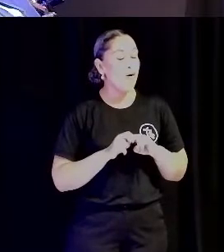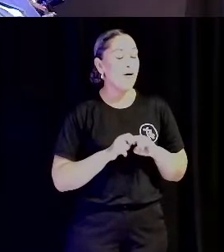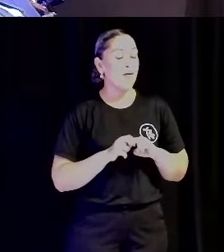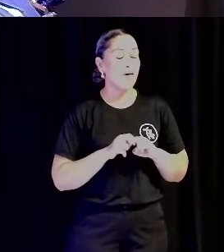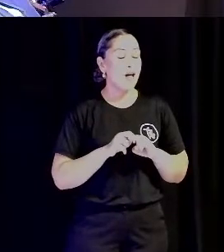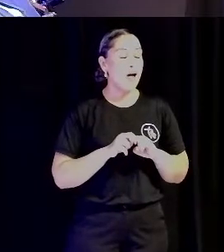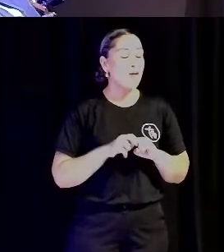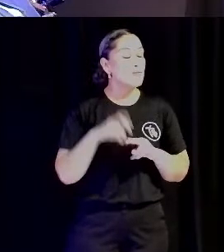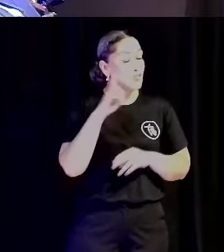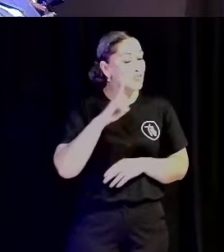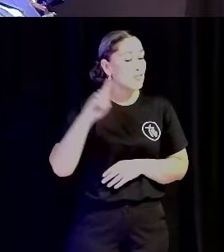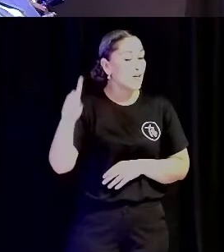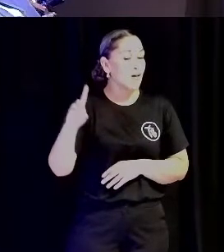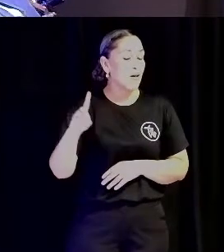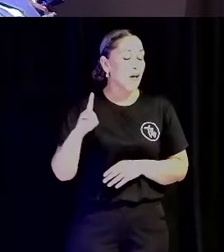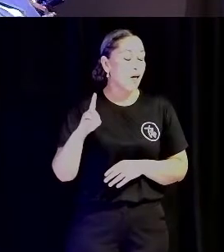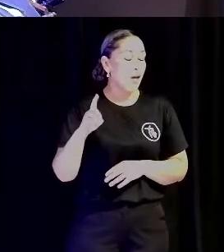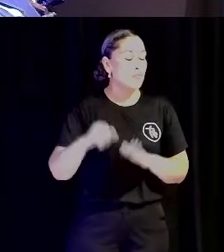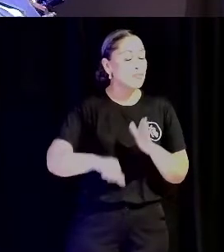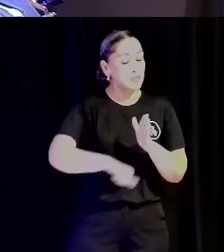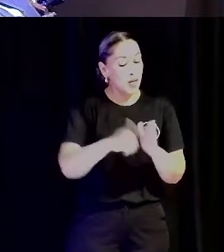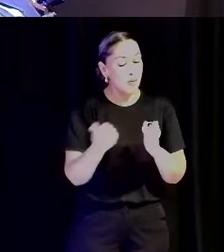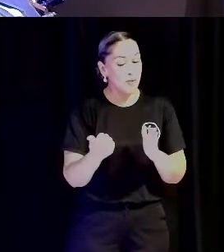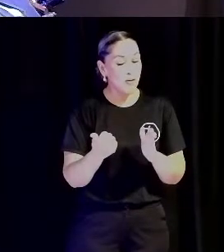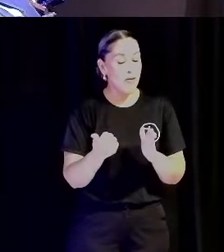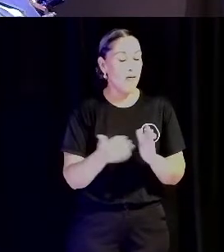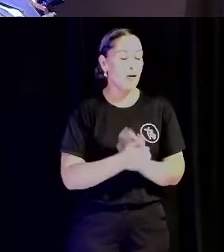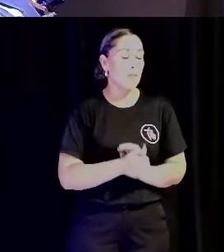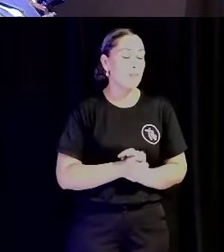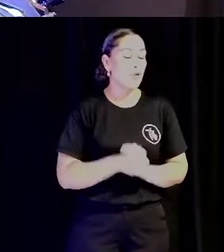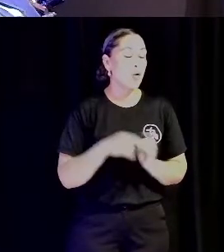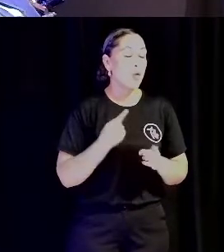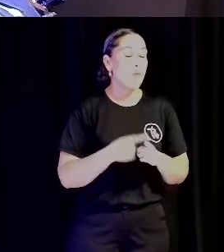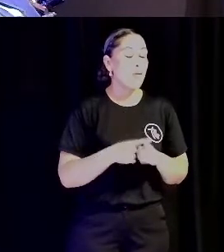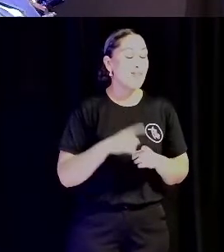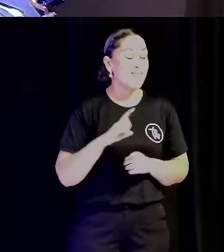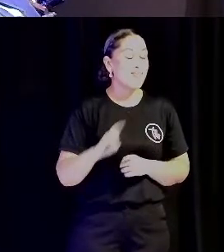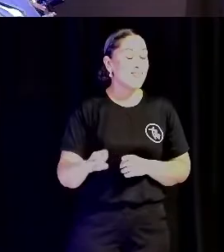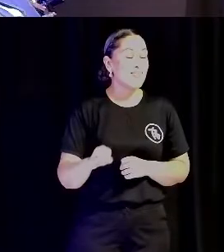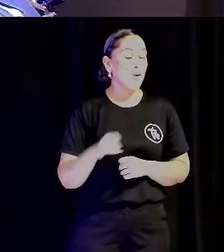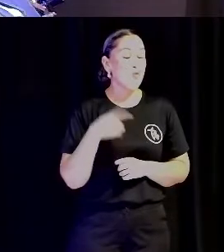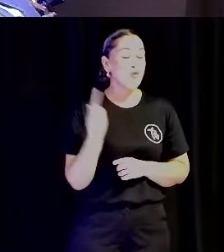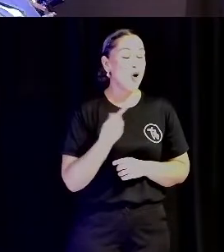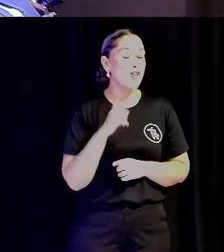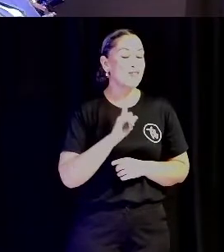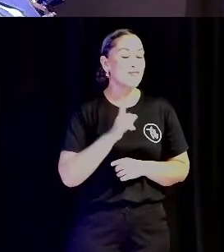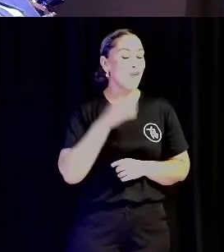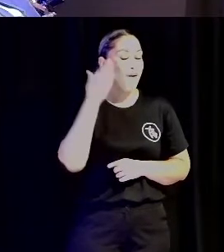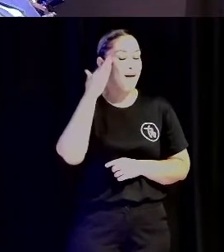lugar. Porque senão não teríamos a consciência de gratidão.